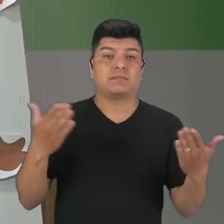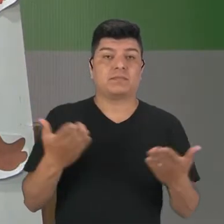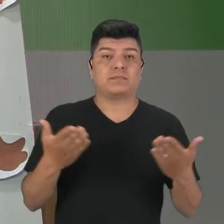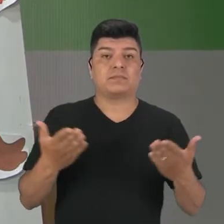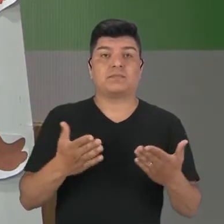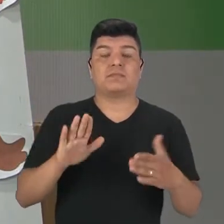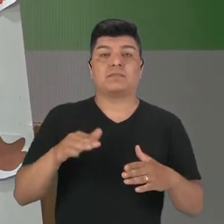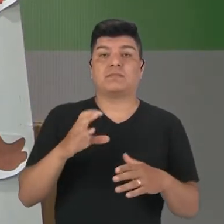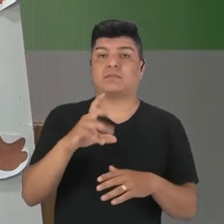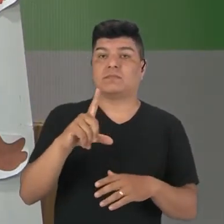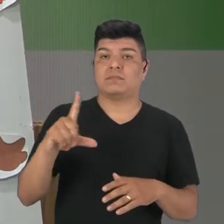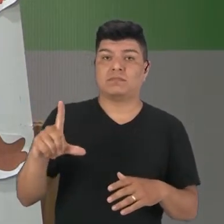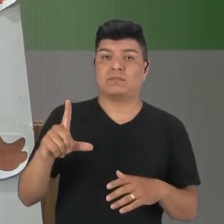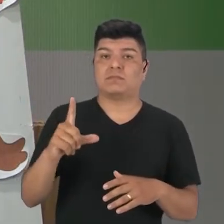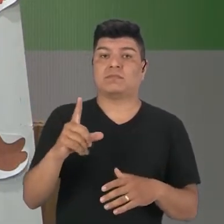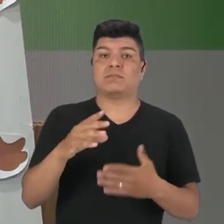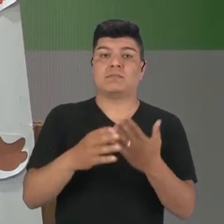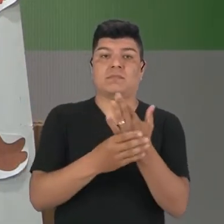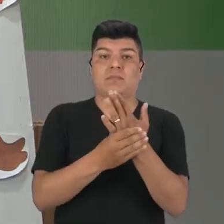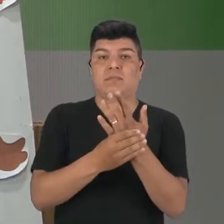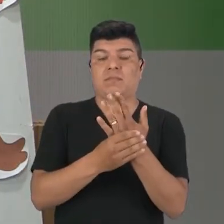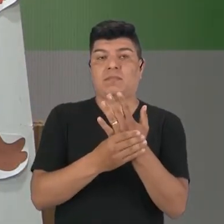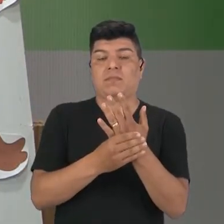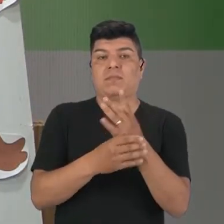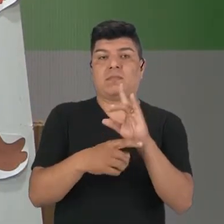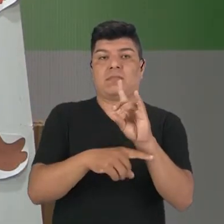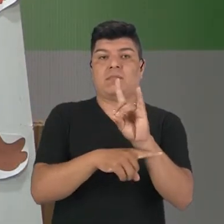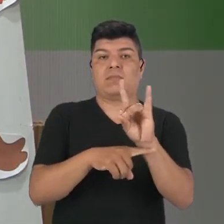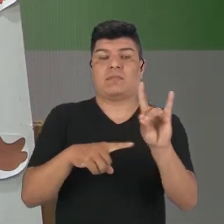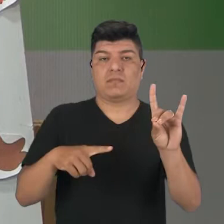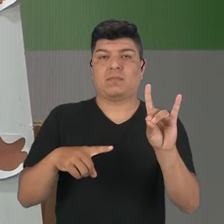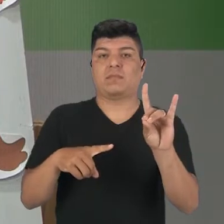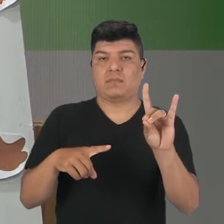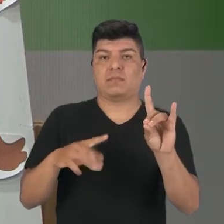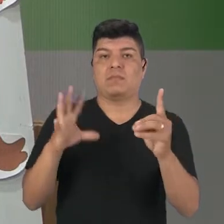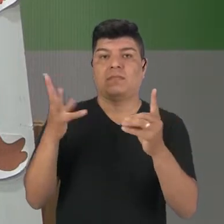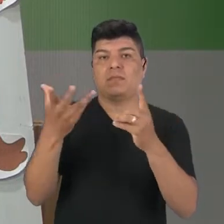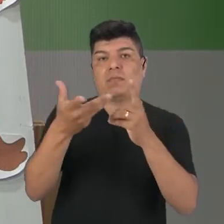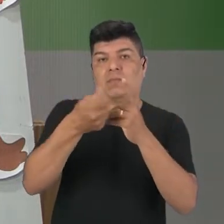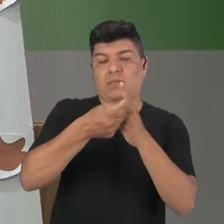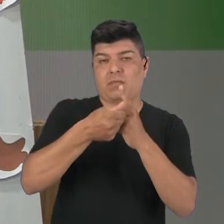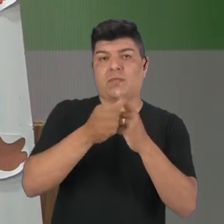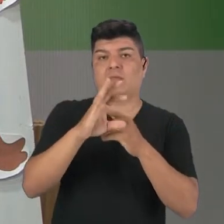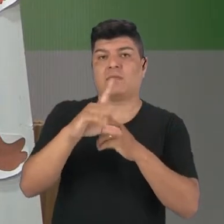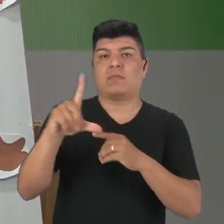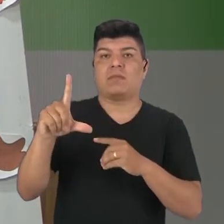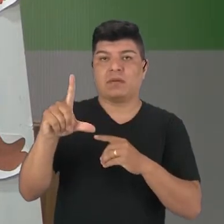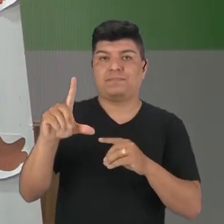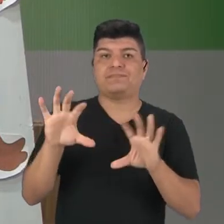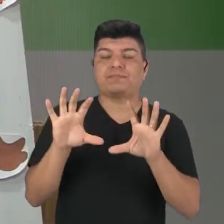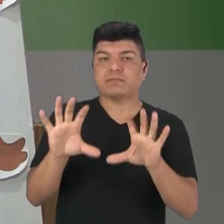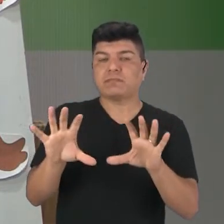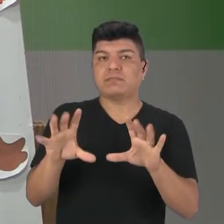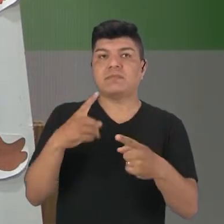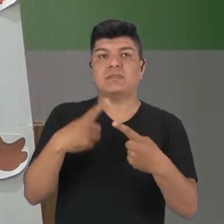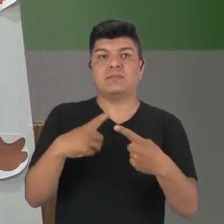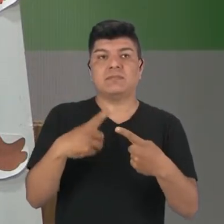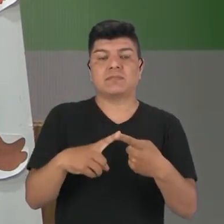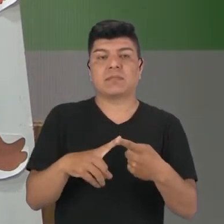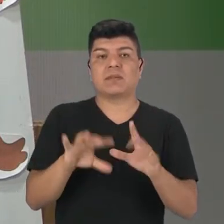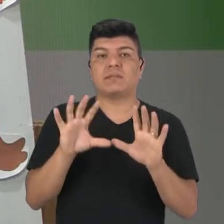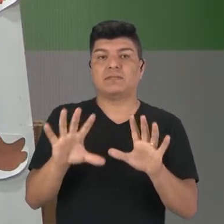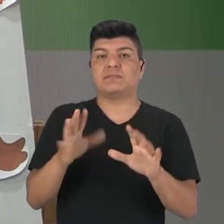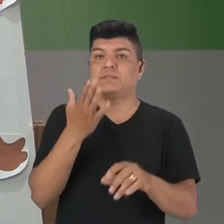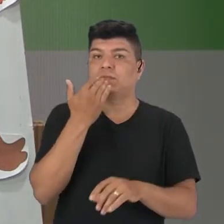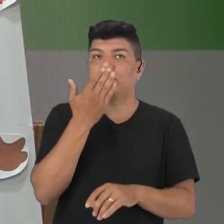entre a classificação dos herbívoros carnívoros e onívoros e essa classificação os animais classificou dessa forma porque de